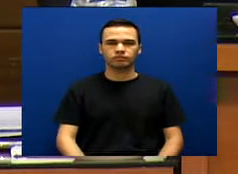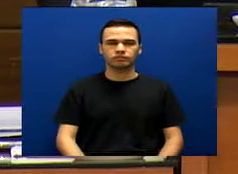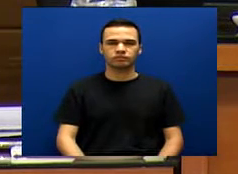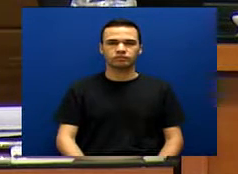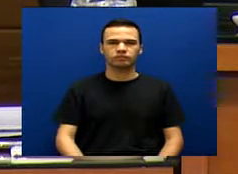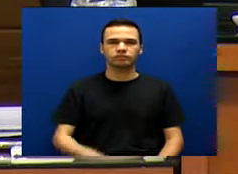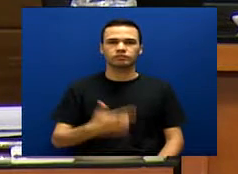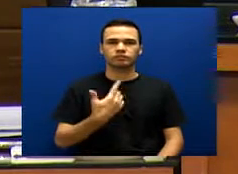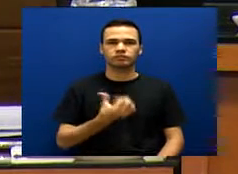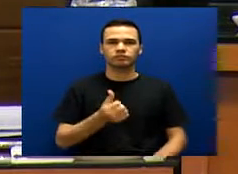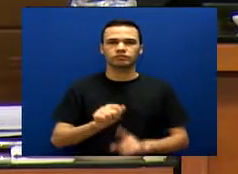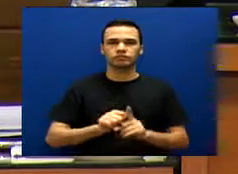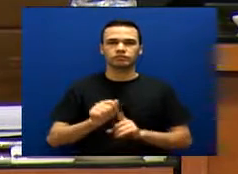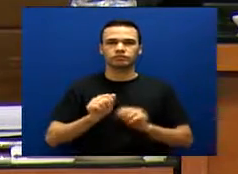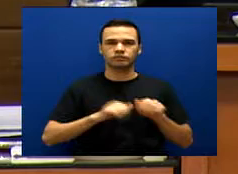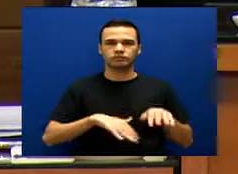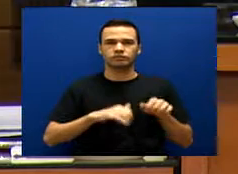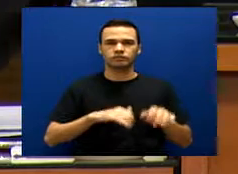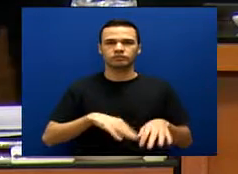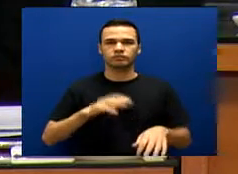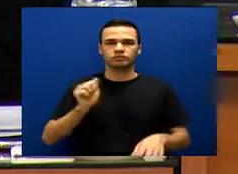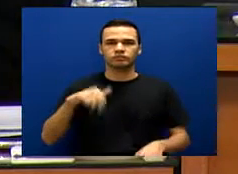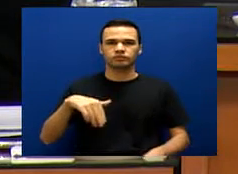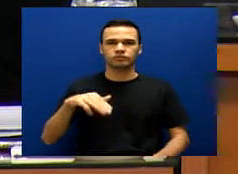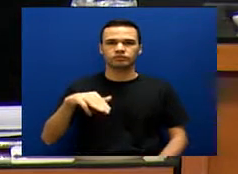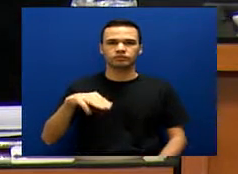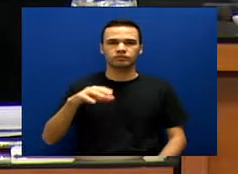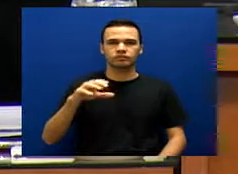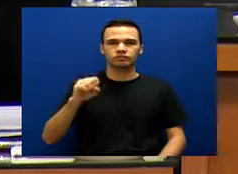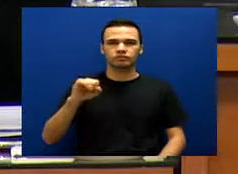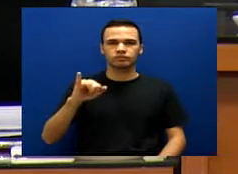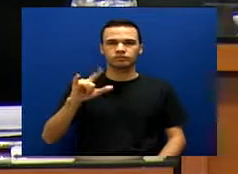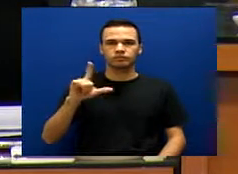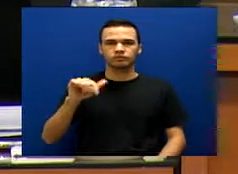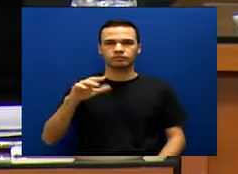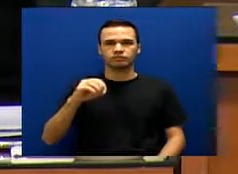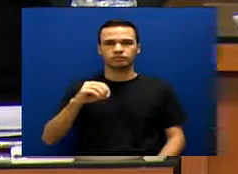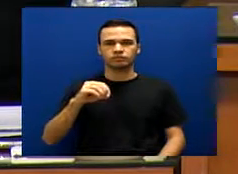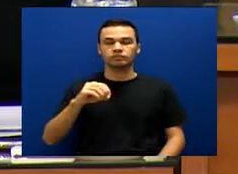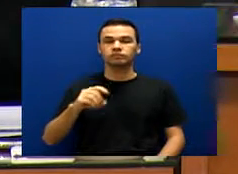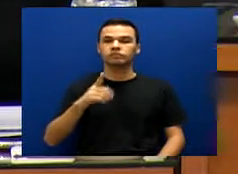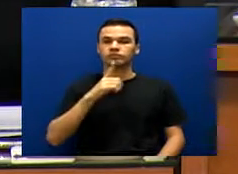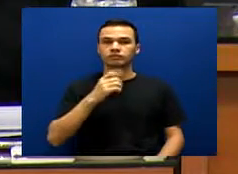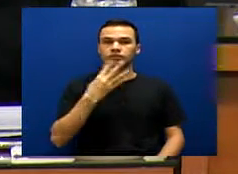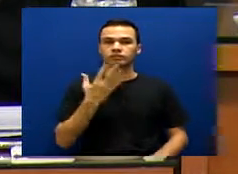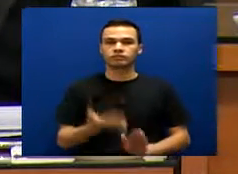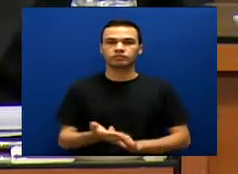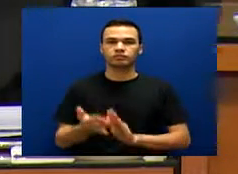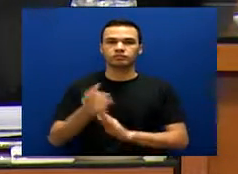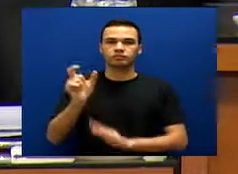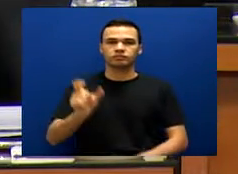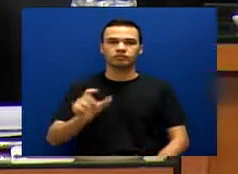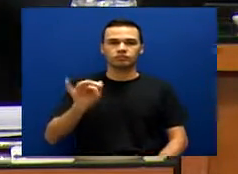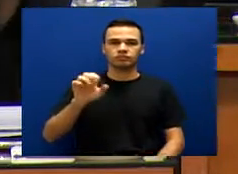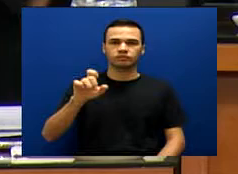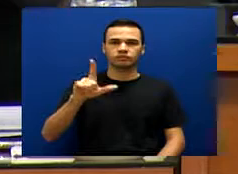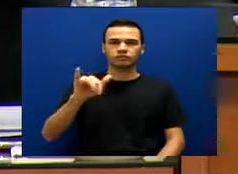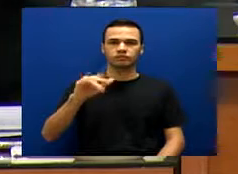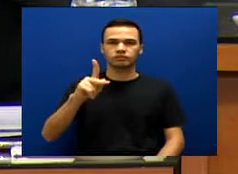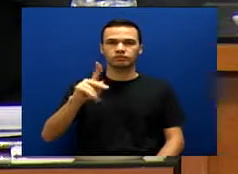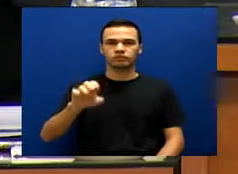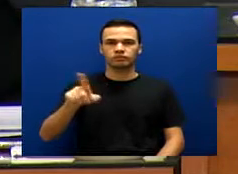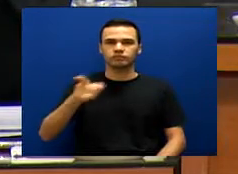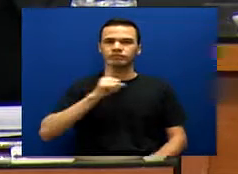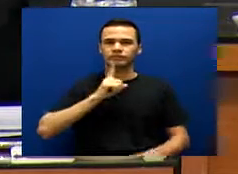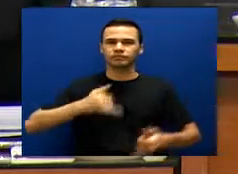26 de setembro. Votos do vereador Antônio Carlos Silvano Júnior. Votos e congratulações a Felipe Prestes de